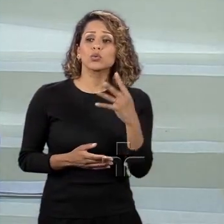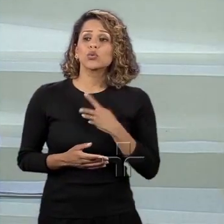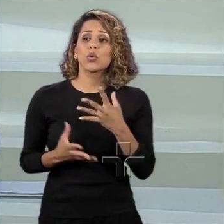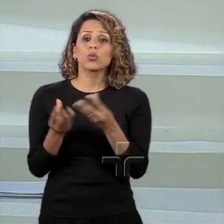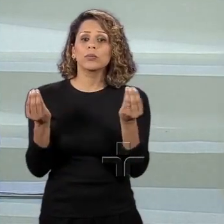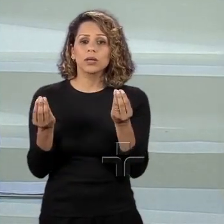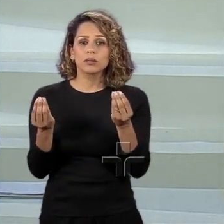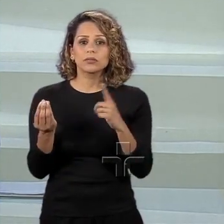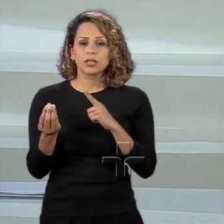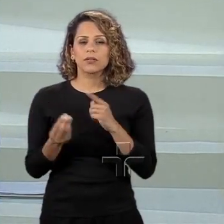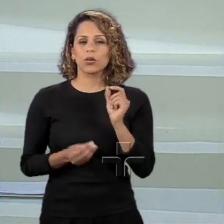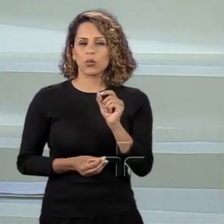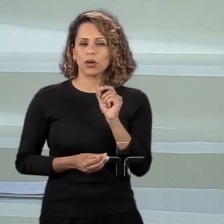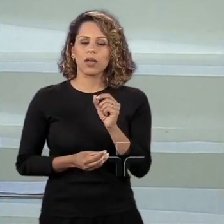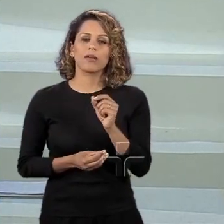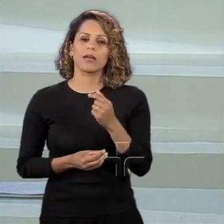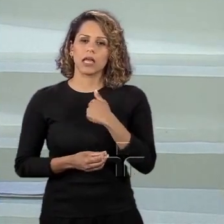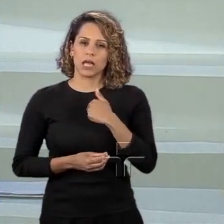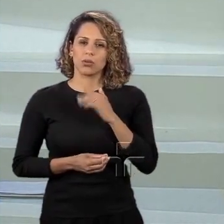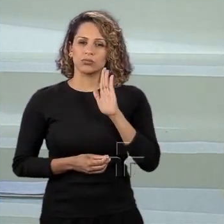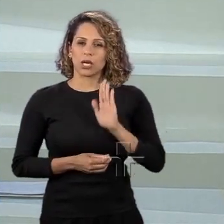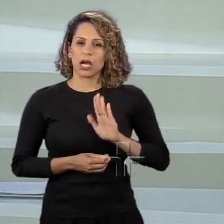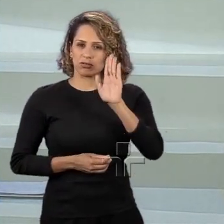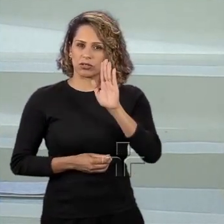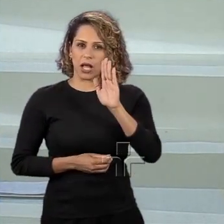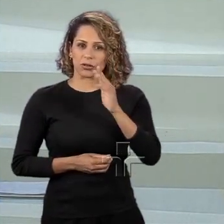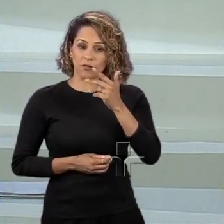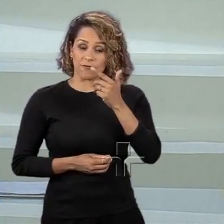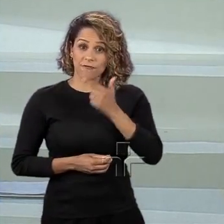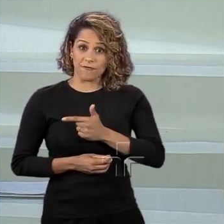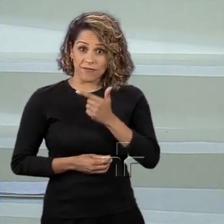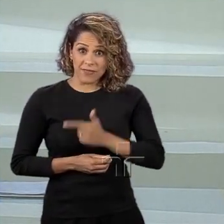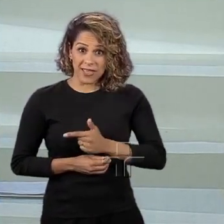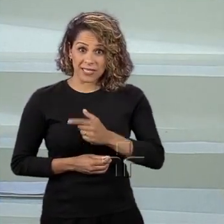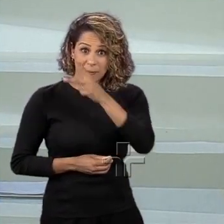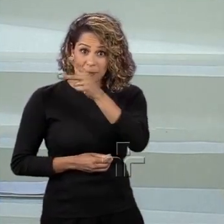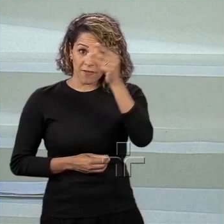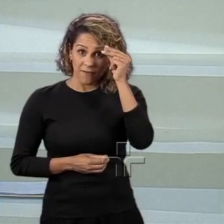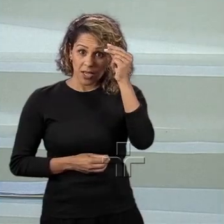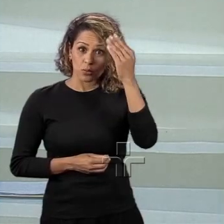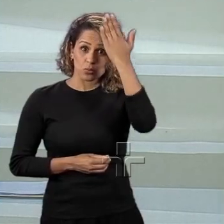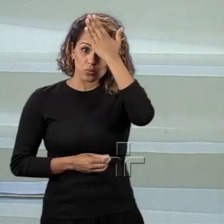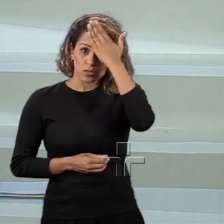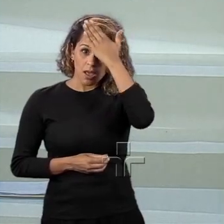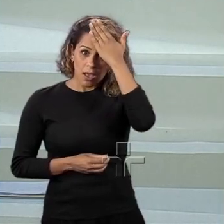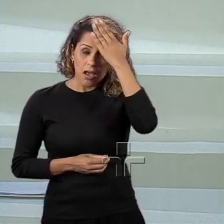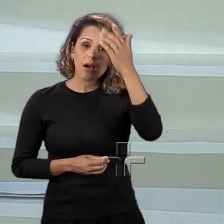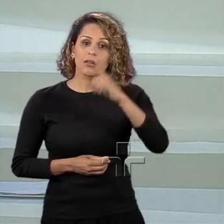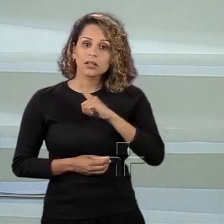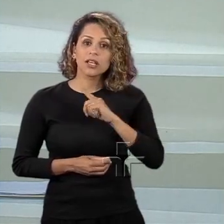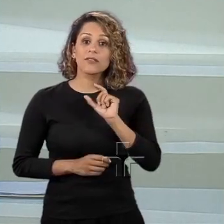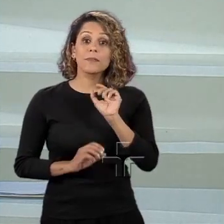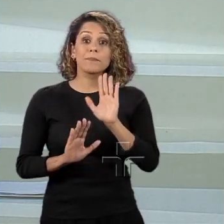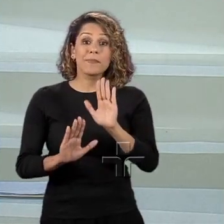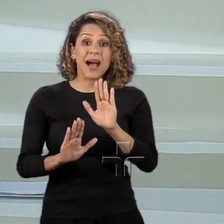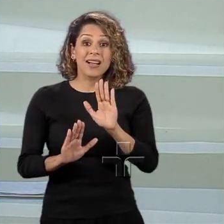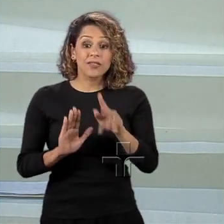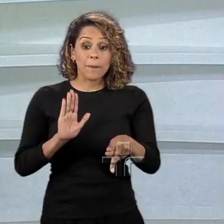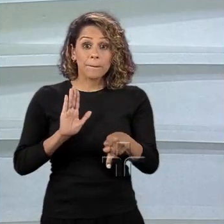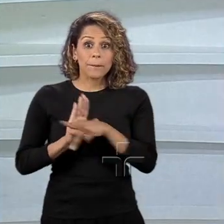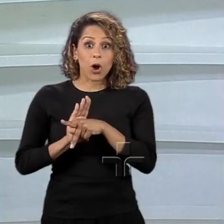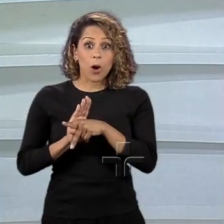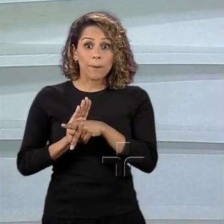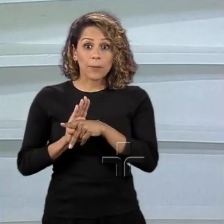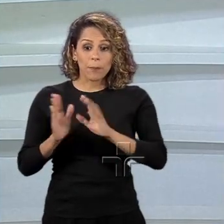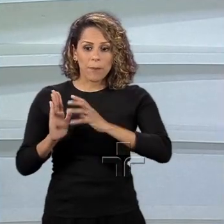da candidatura do José Serra. Fogo amigo. Isso veio dentro do próprio governo, dentro dos próprios partidos, para me destruir a possibilidade de